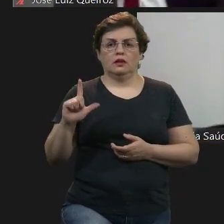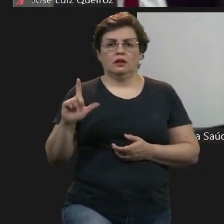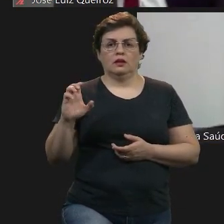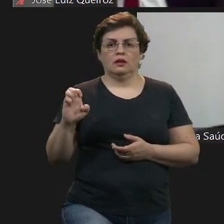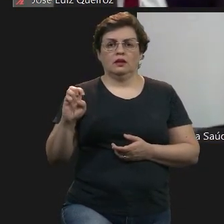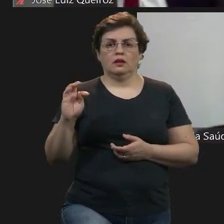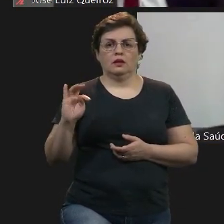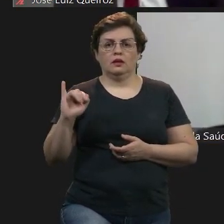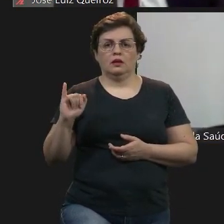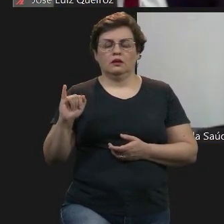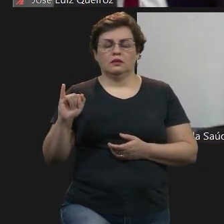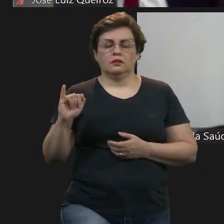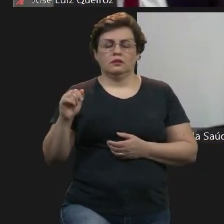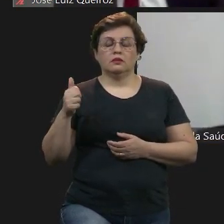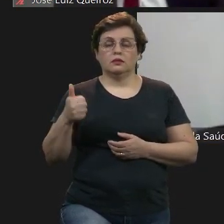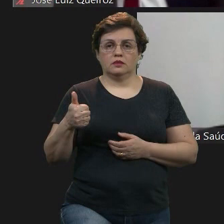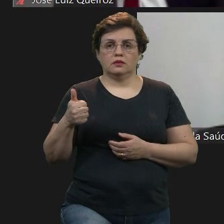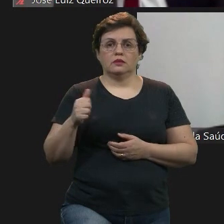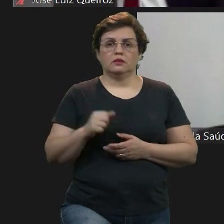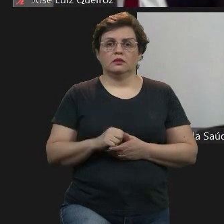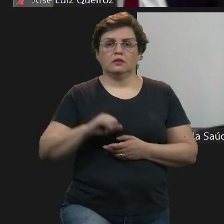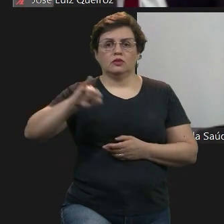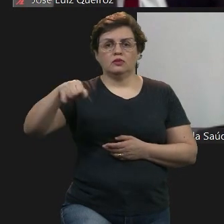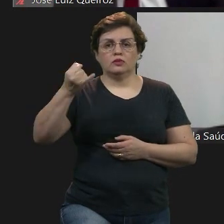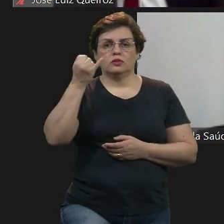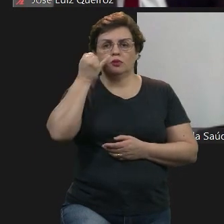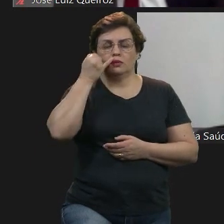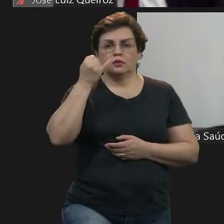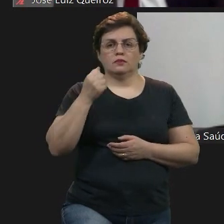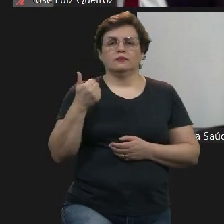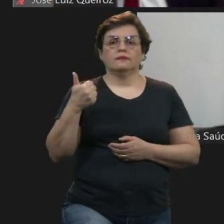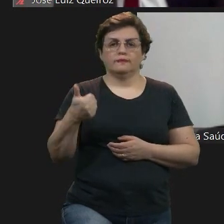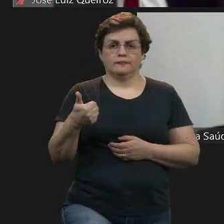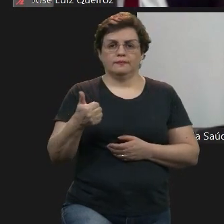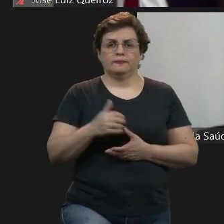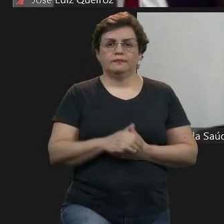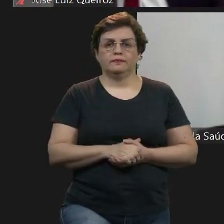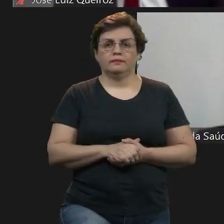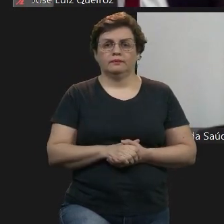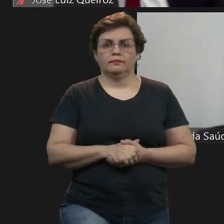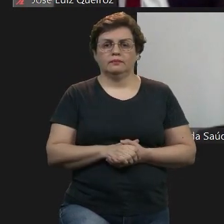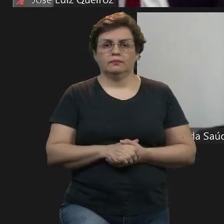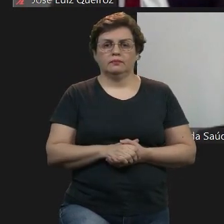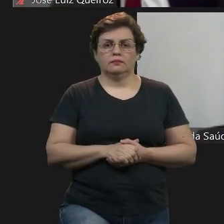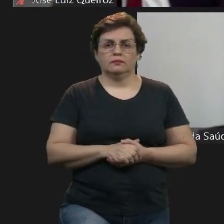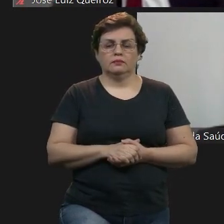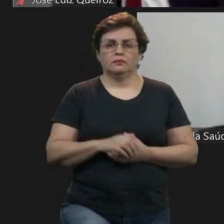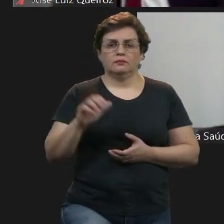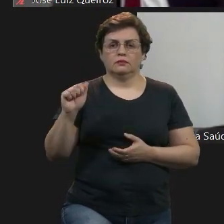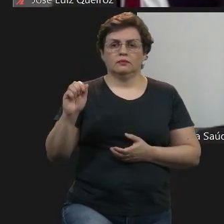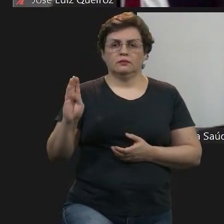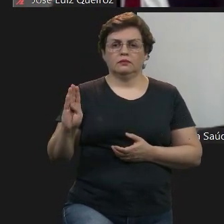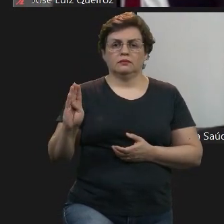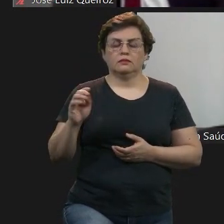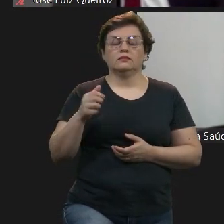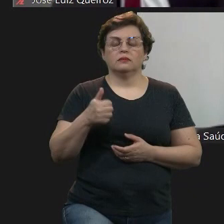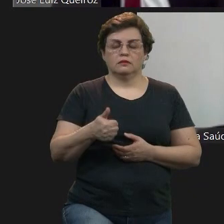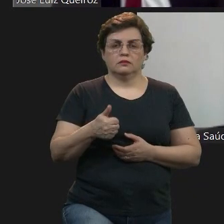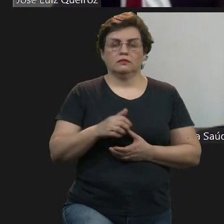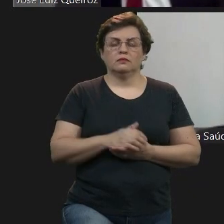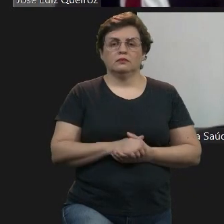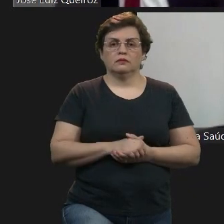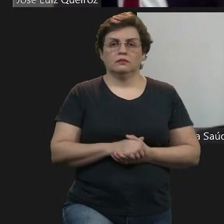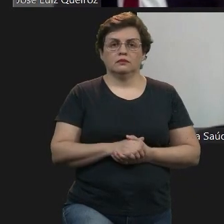Sim. Vereador João do Bar? Sim. Vereador José Carlos Albuquerque? Sim,